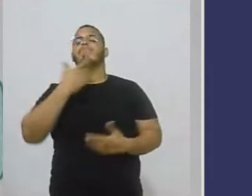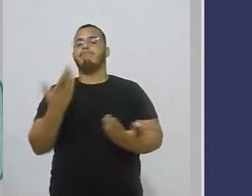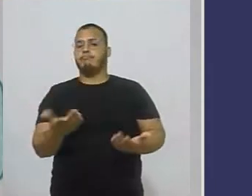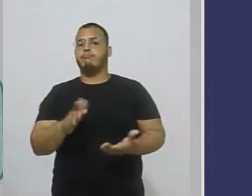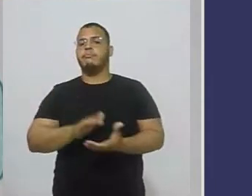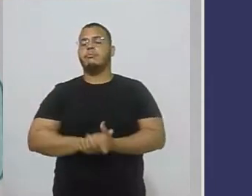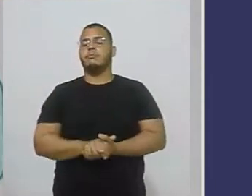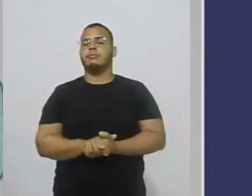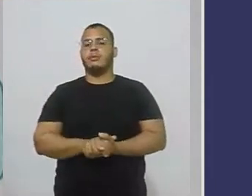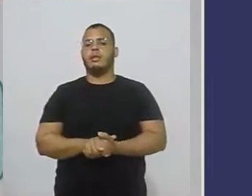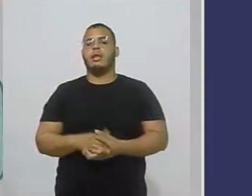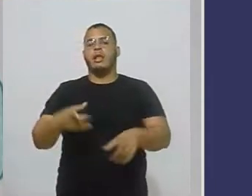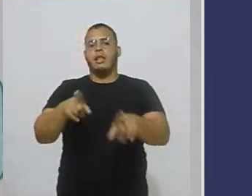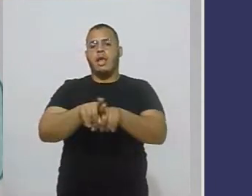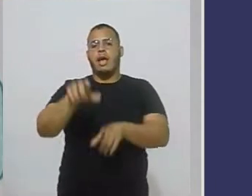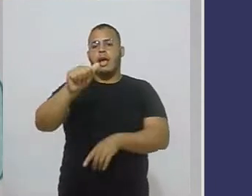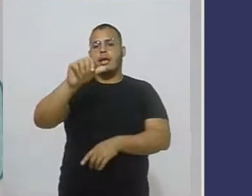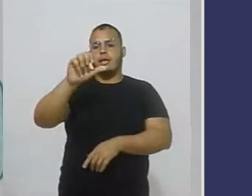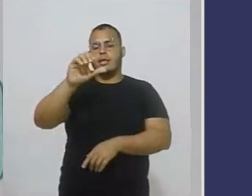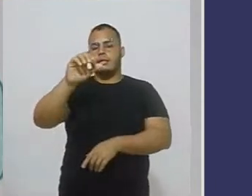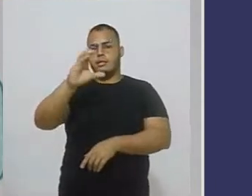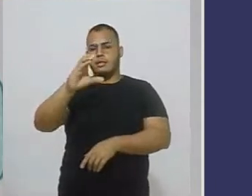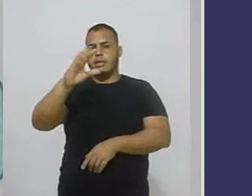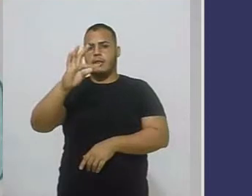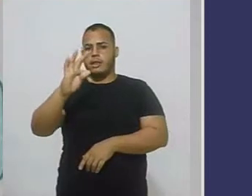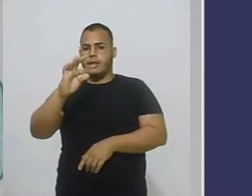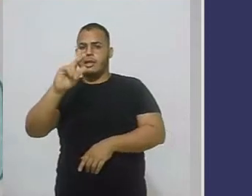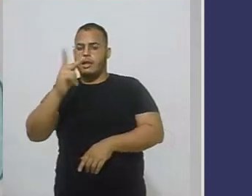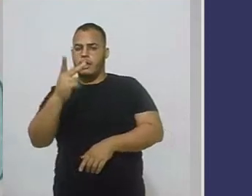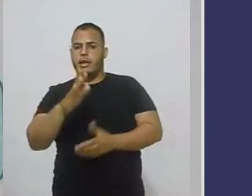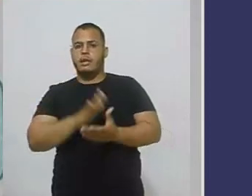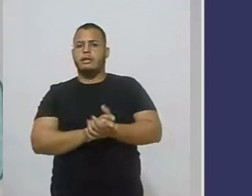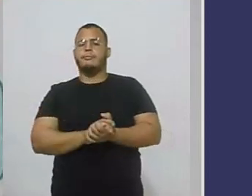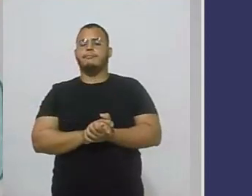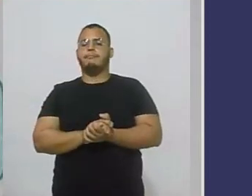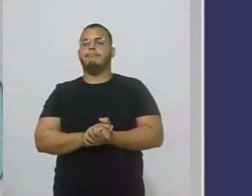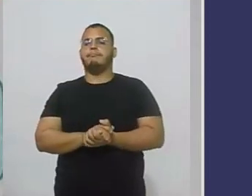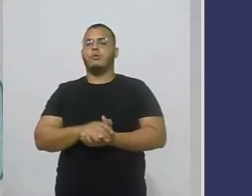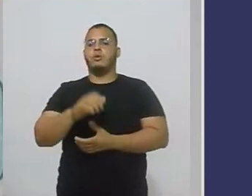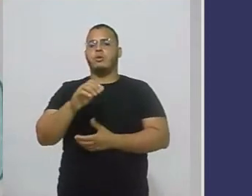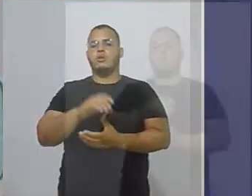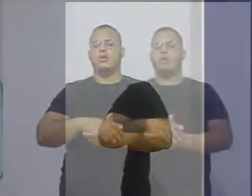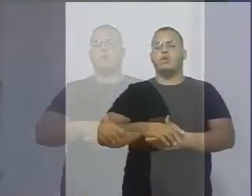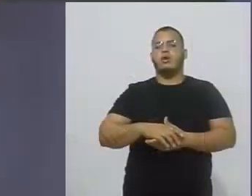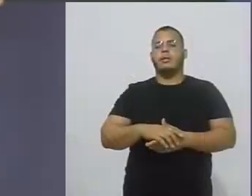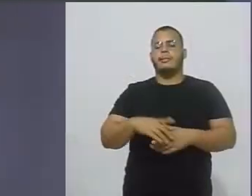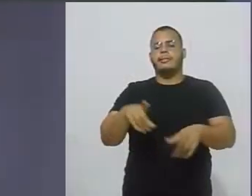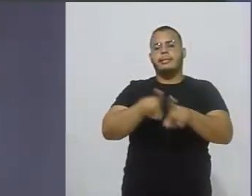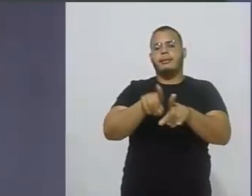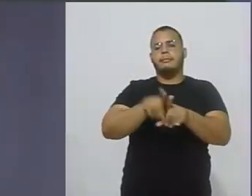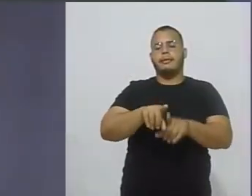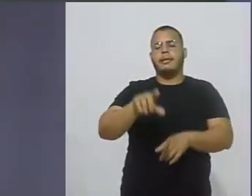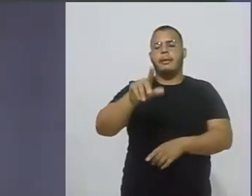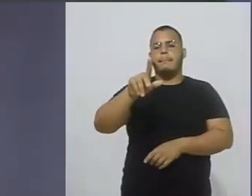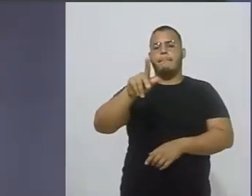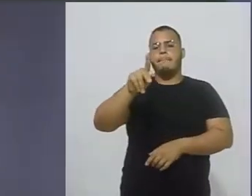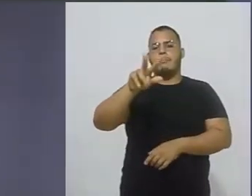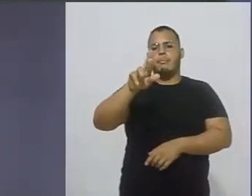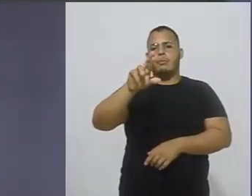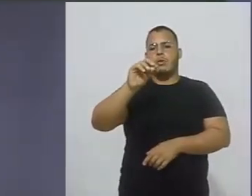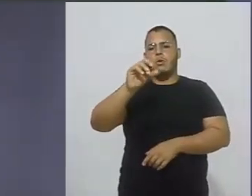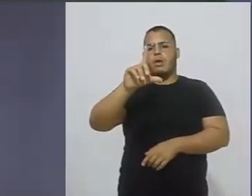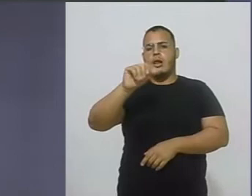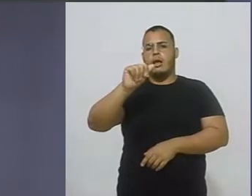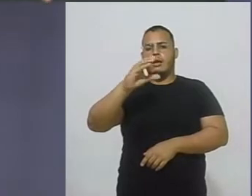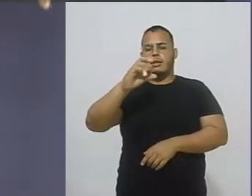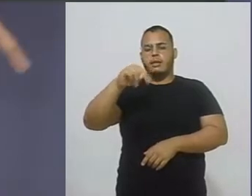endócrino. ACTH vai agir nas glândulas suprarrenais, certo? Prolactina também nas glândulas